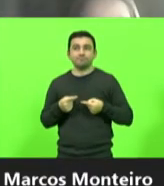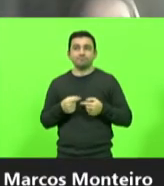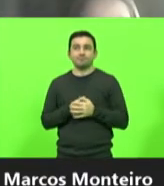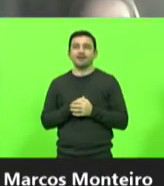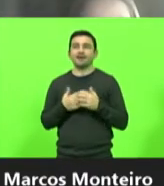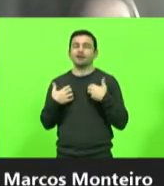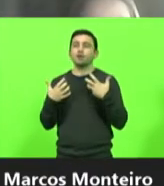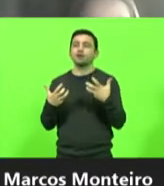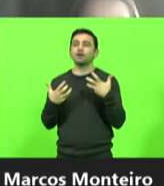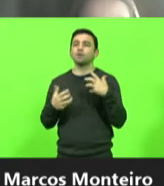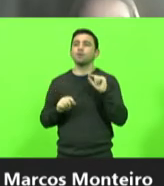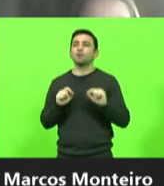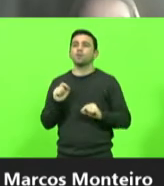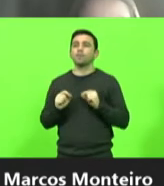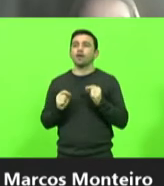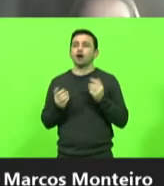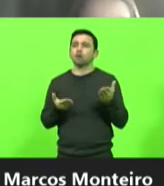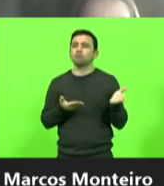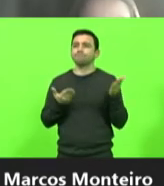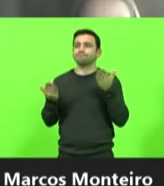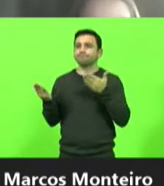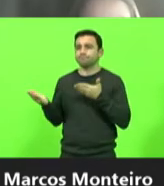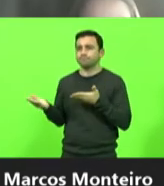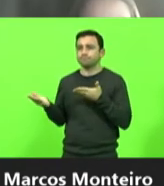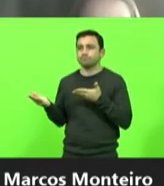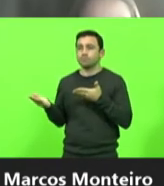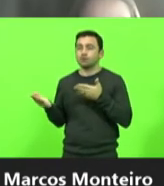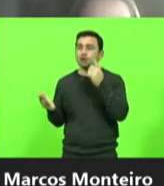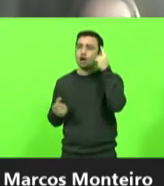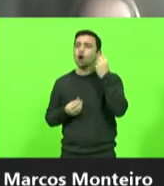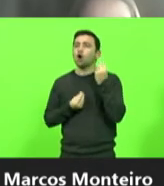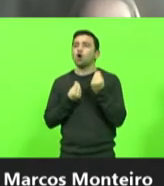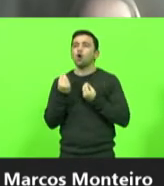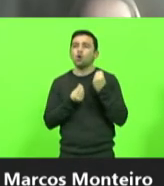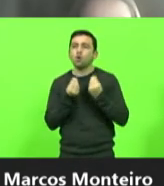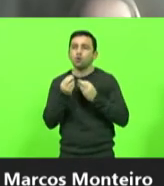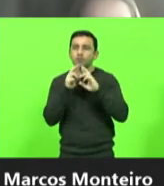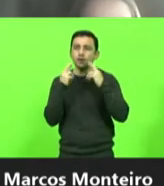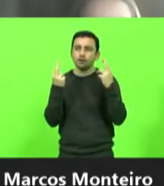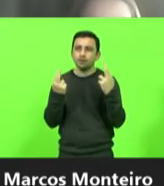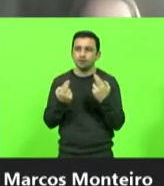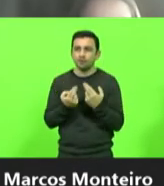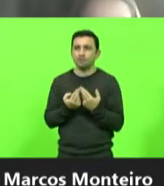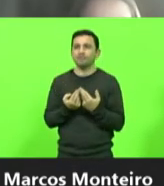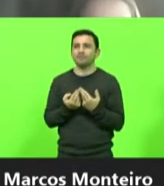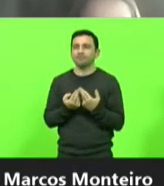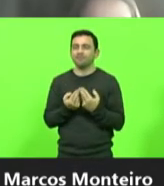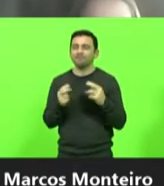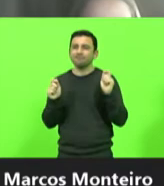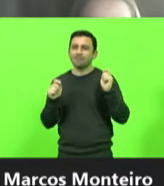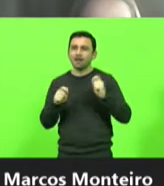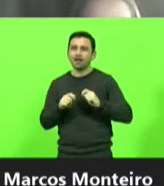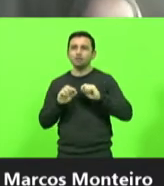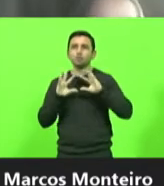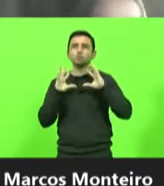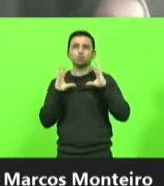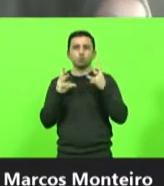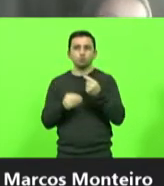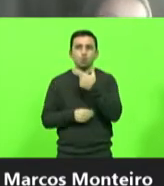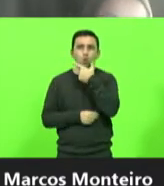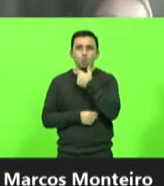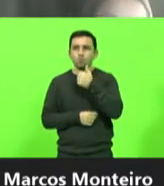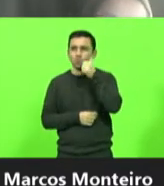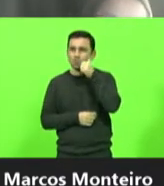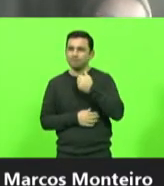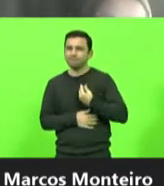quero passar também a ideia de como será esta audiência para que todos e todas que estão conosco